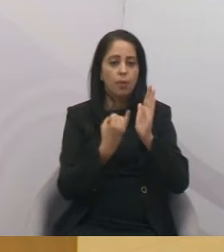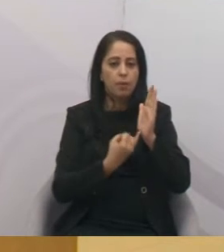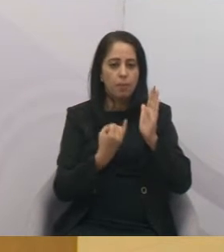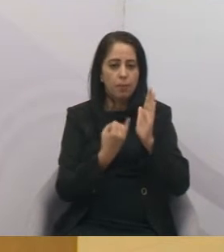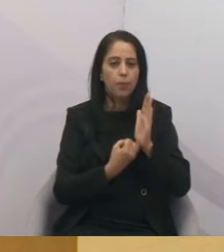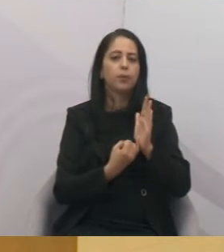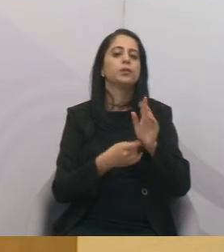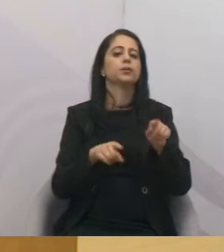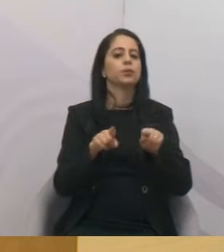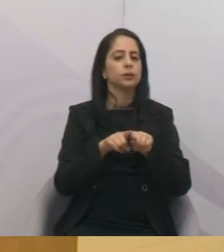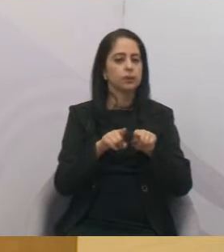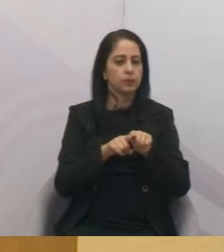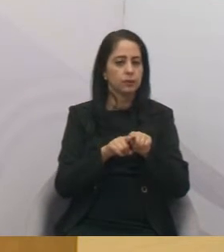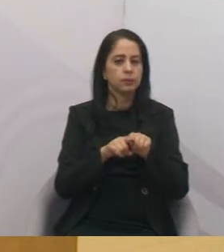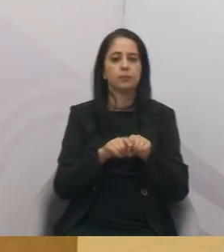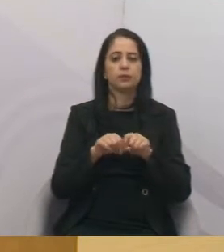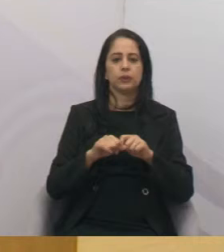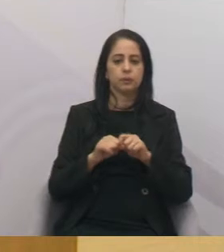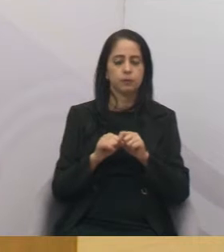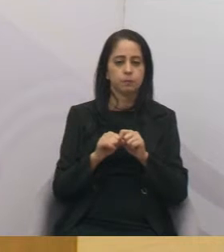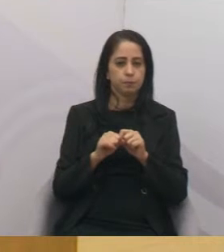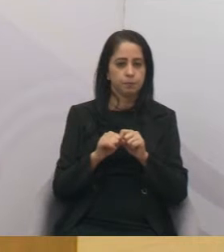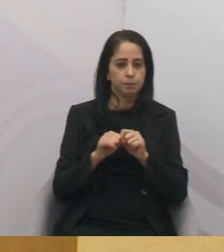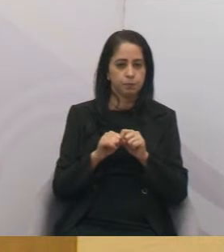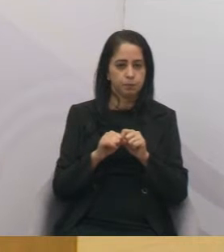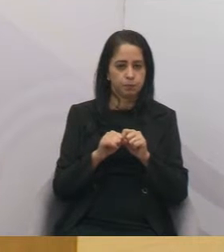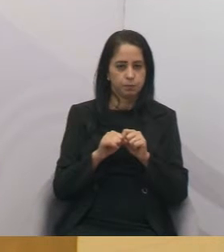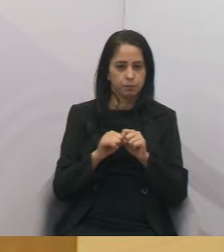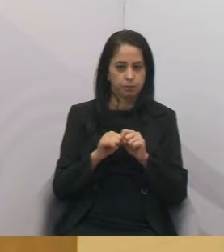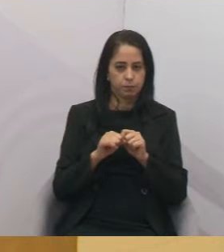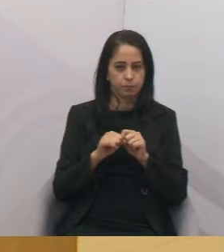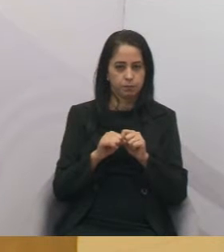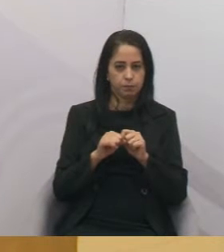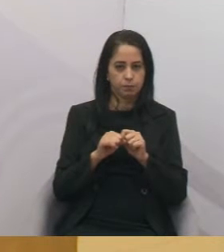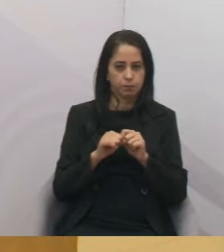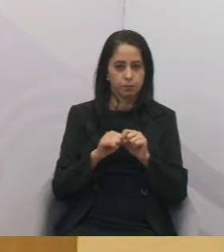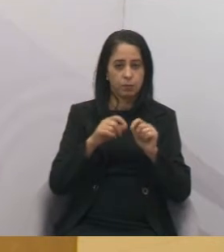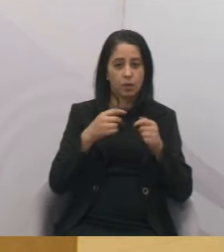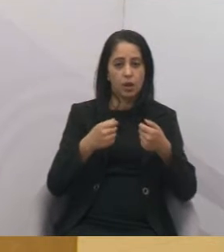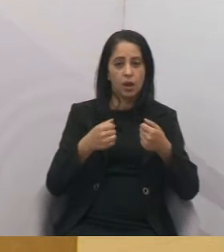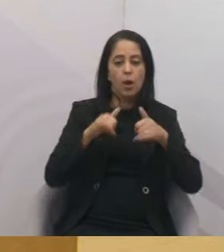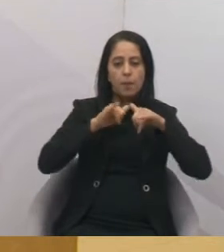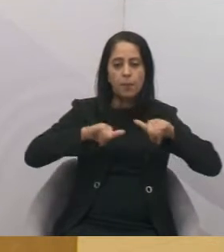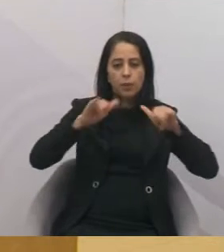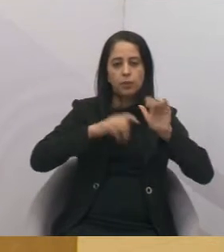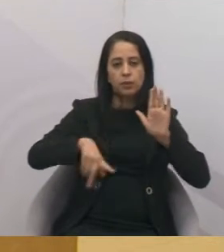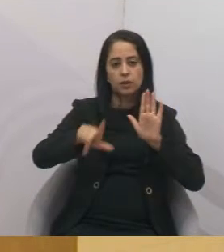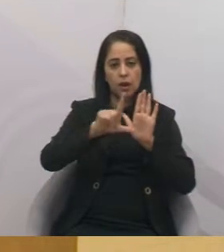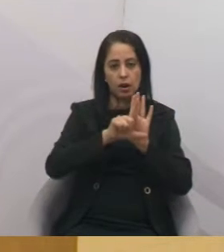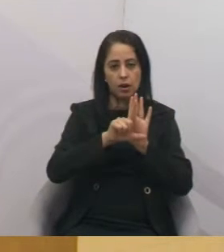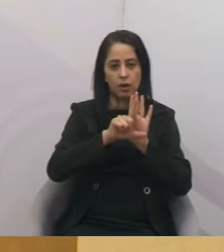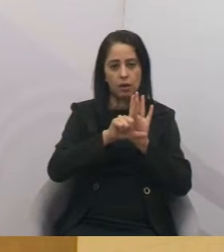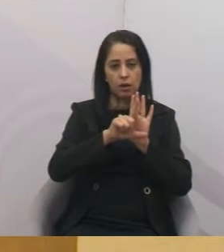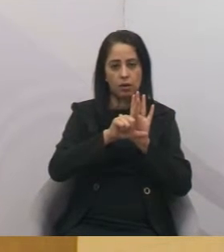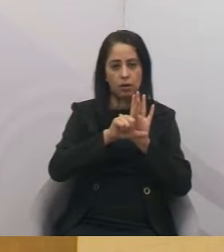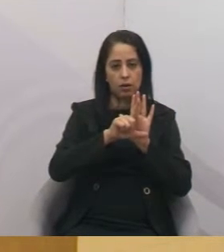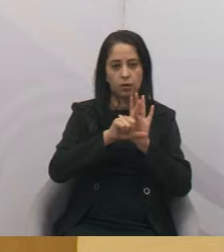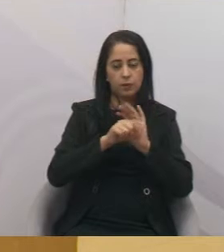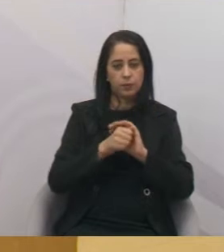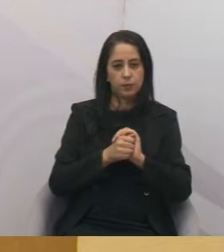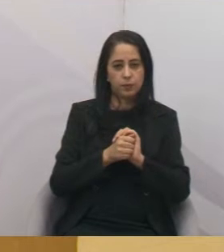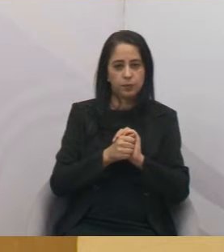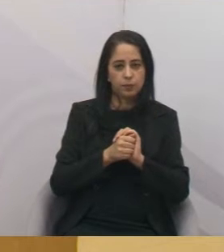mesmos exercícios financeiros em que haja sido publicada a lei em que o instituiu ou